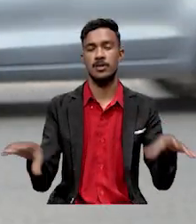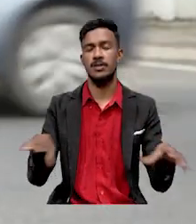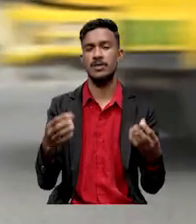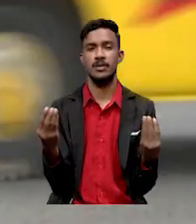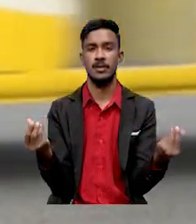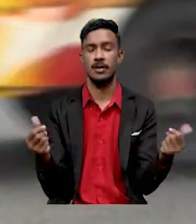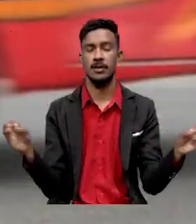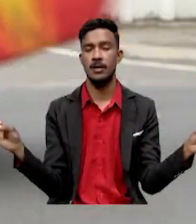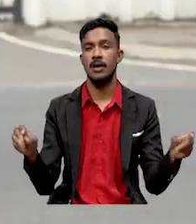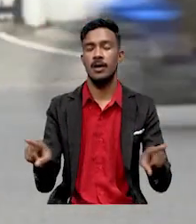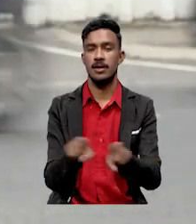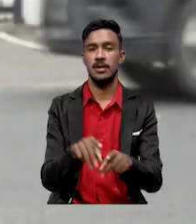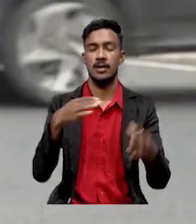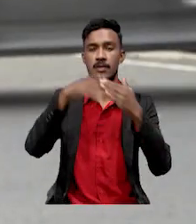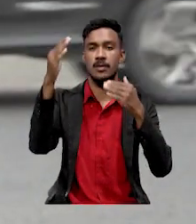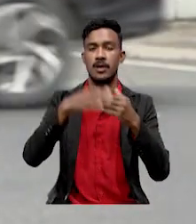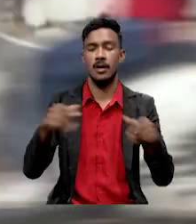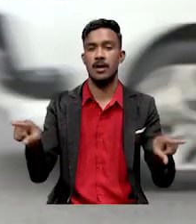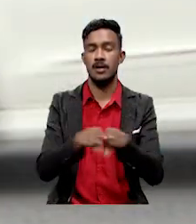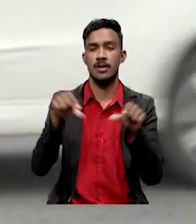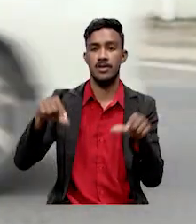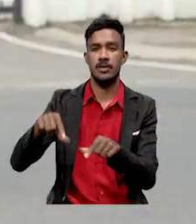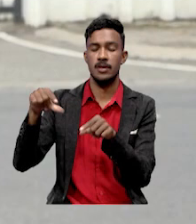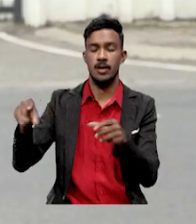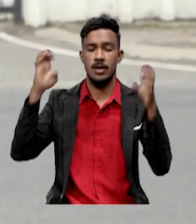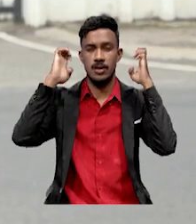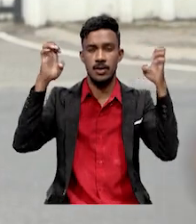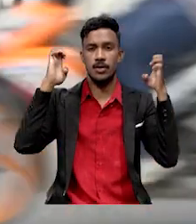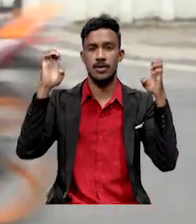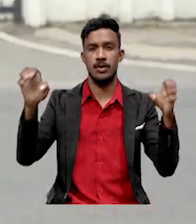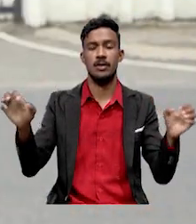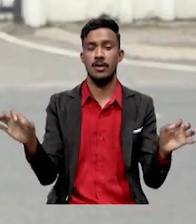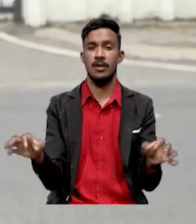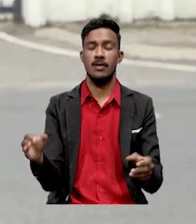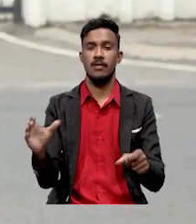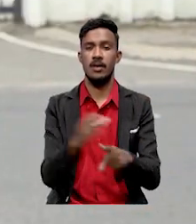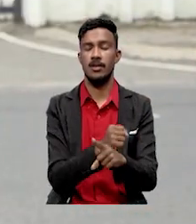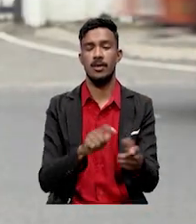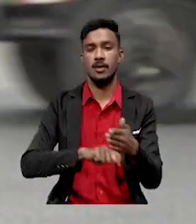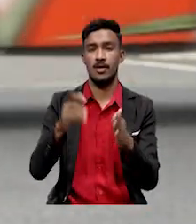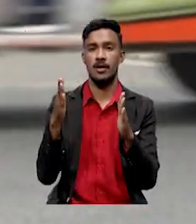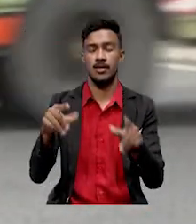husi fator sirhanesan, deficiente sistema edukasaun, falta instalasaun ba treinamentu,